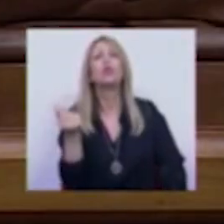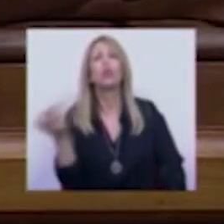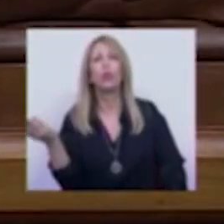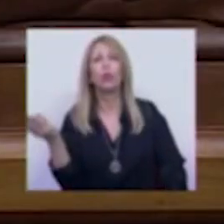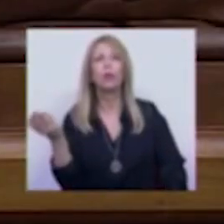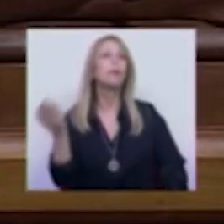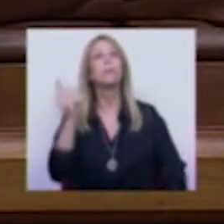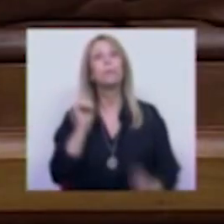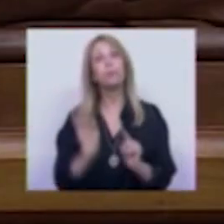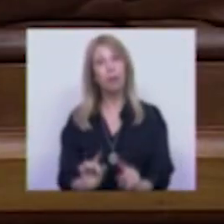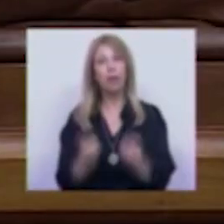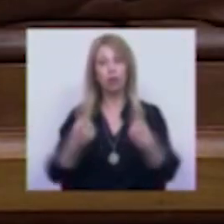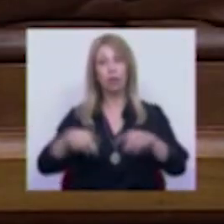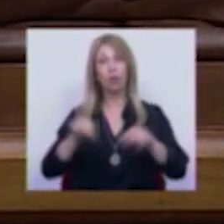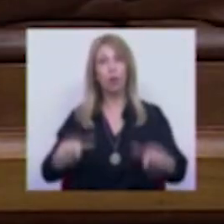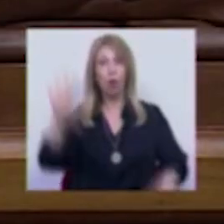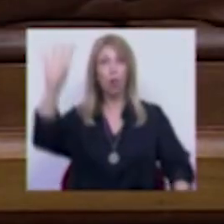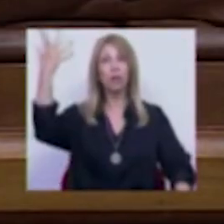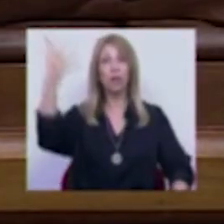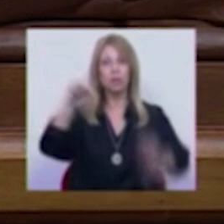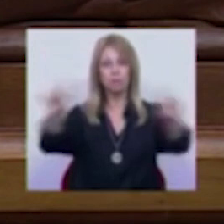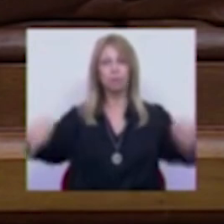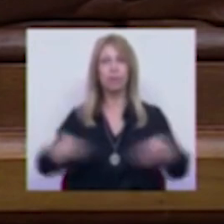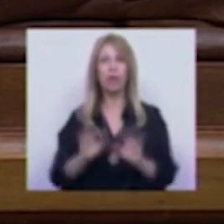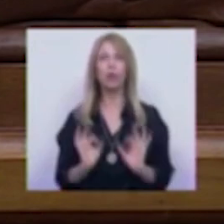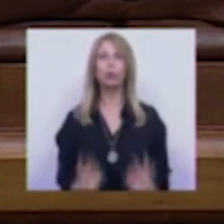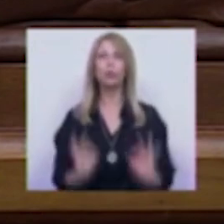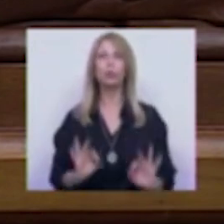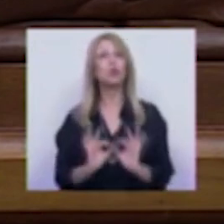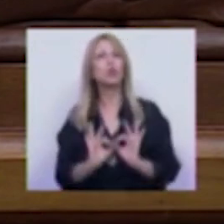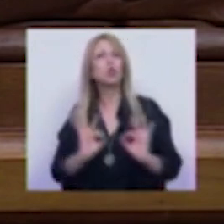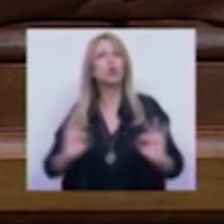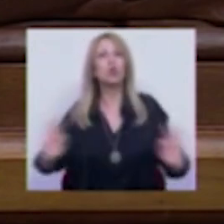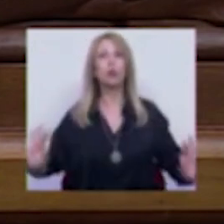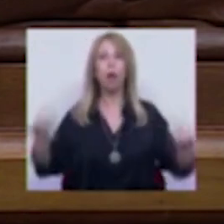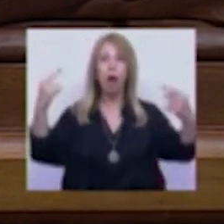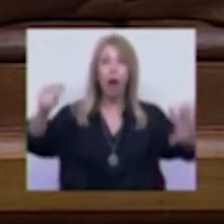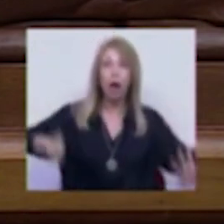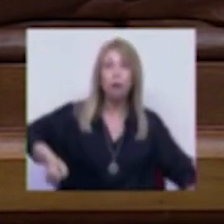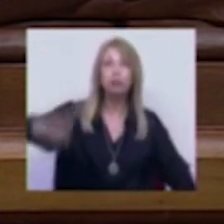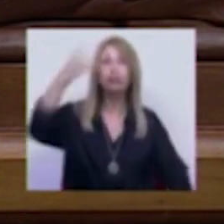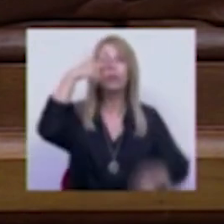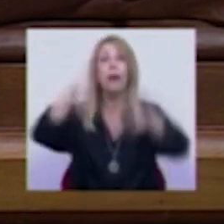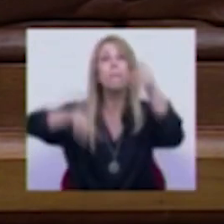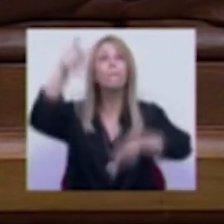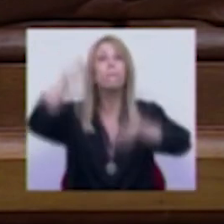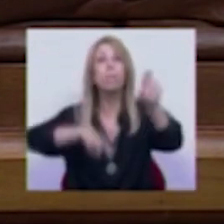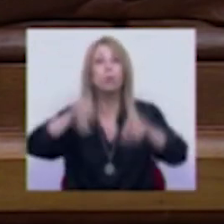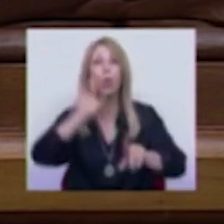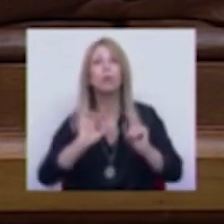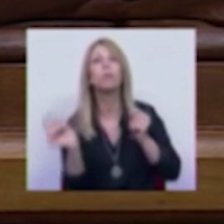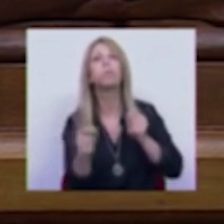Para que esta sessão aconteça, para que a sala esteja pronta para a solenidade, há centenas de pessoas nos bastidores da